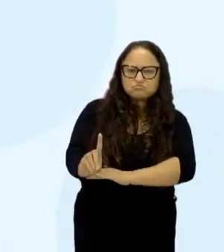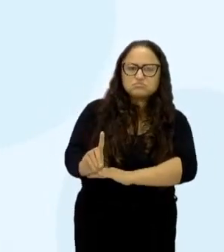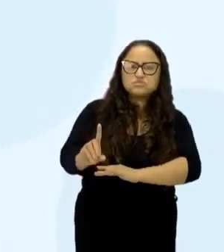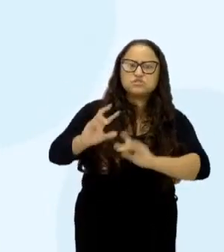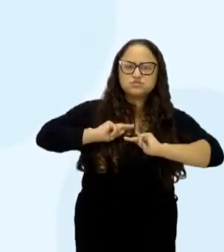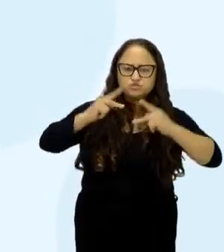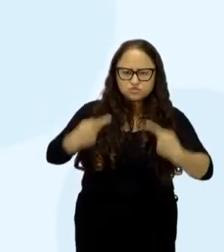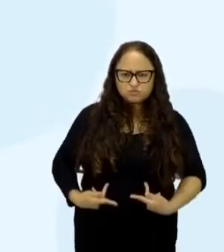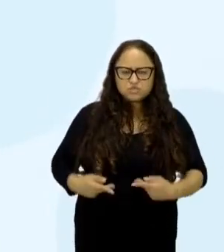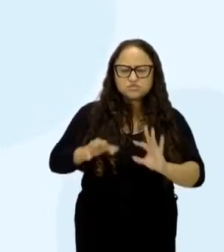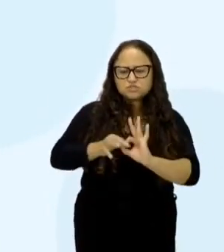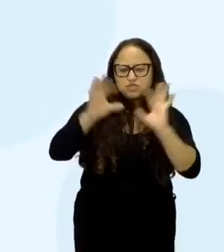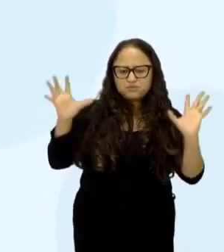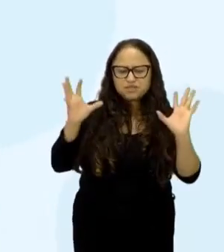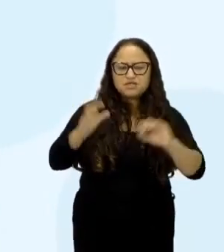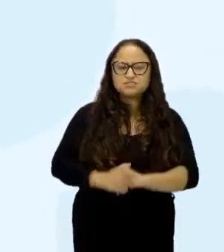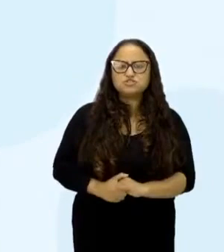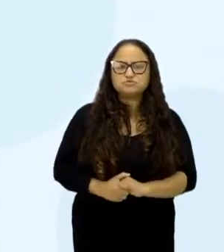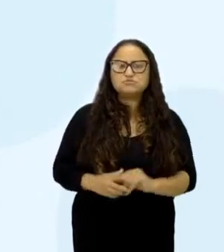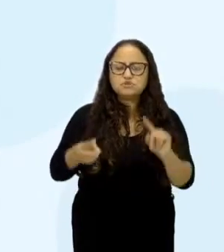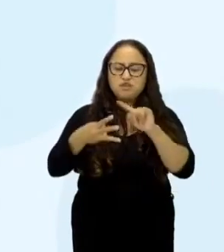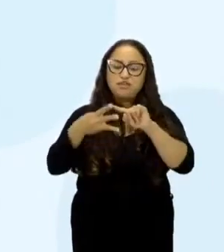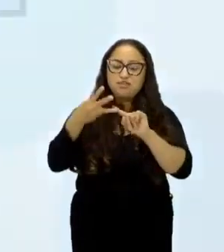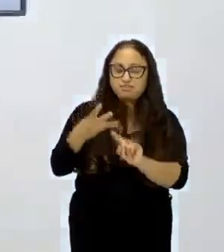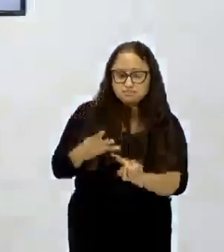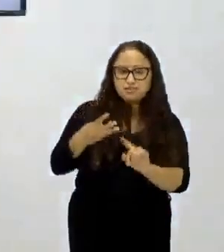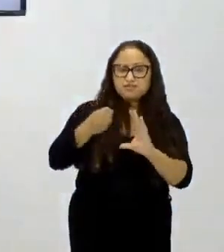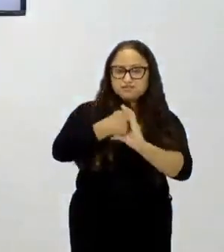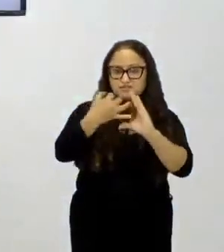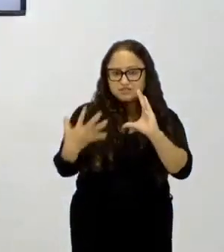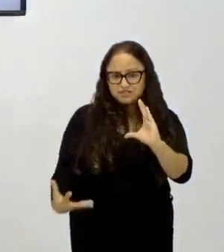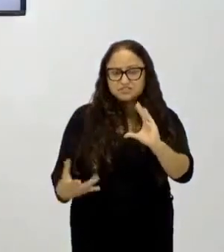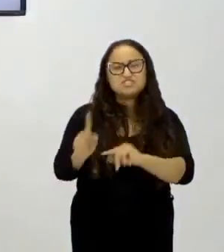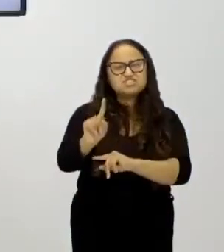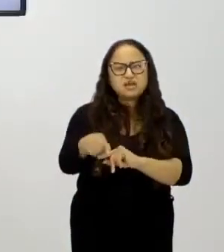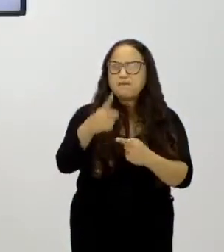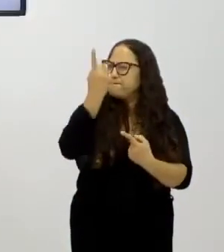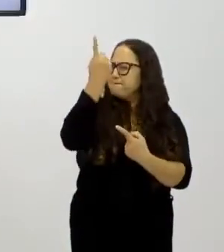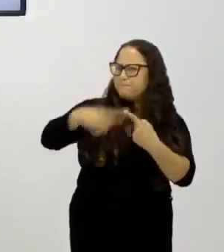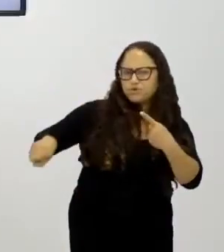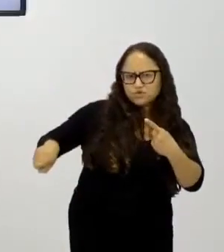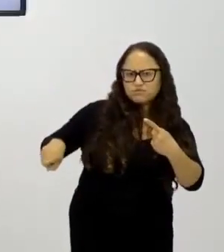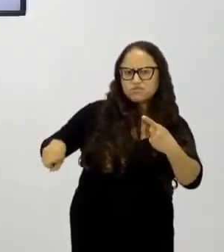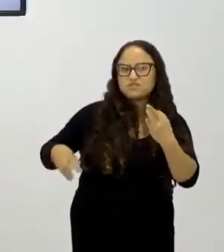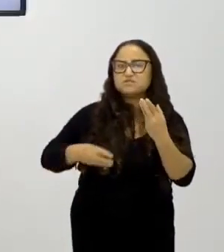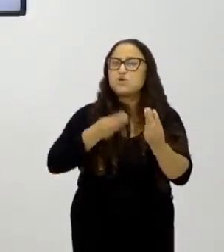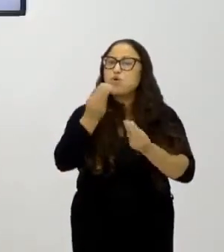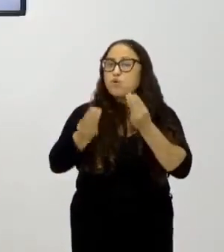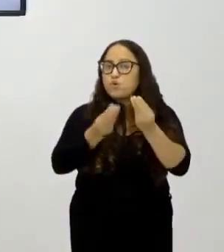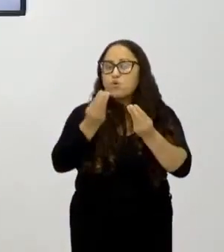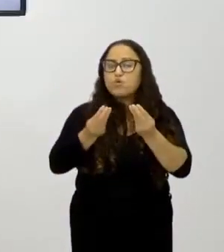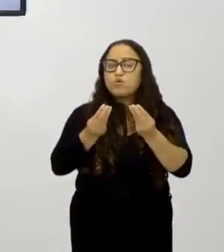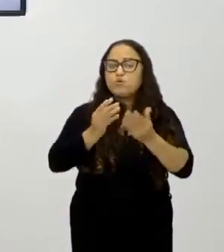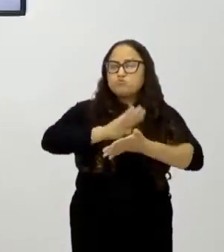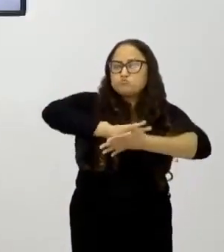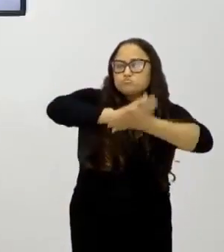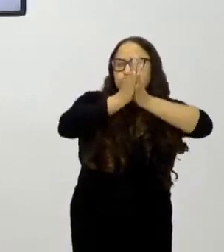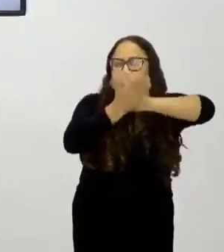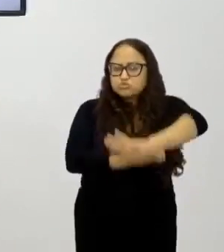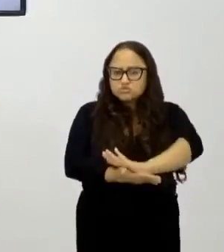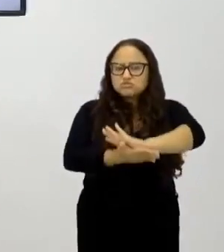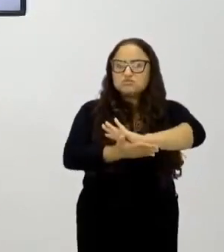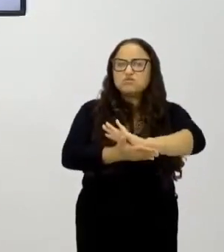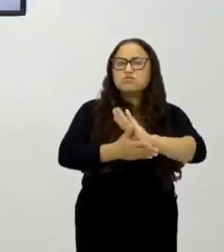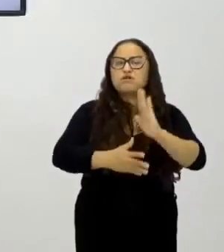que vocês escrevam no chat pelo menos 3 características que são proibidas como discriminação aí, de acordo com a Carta de